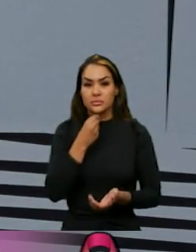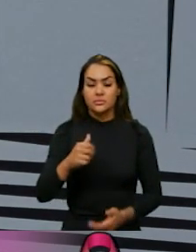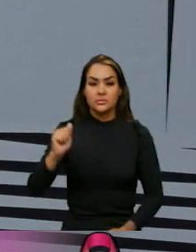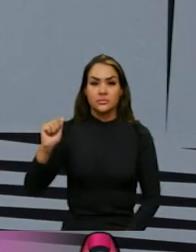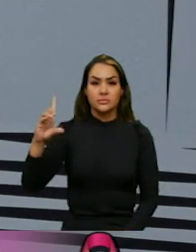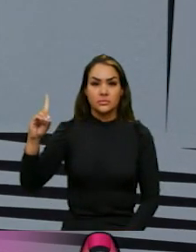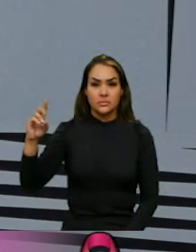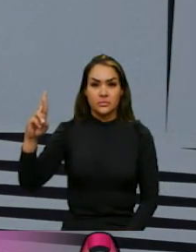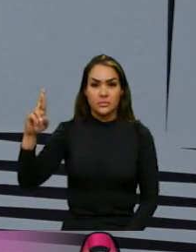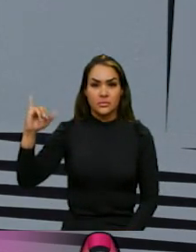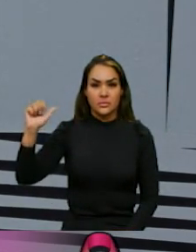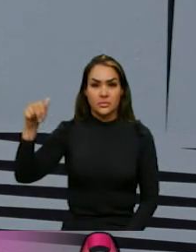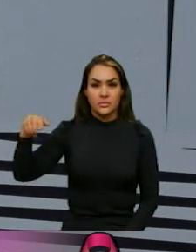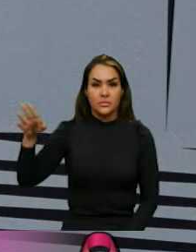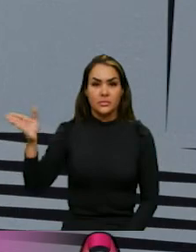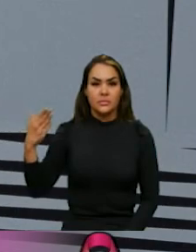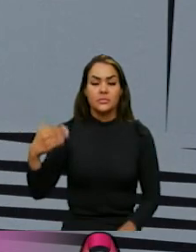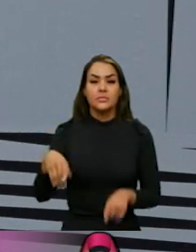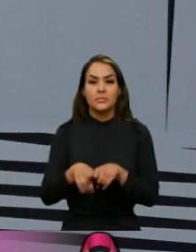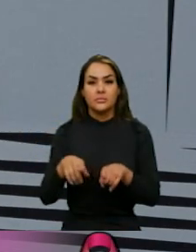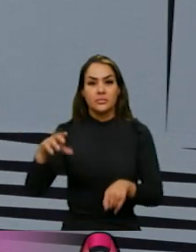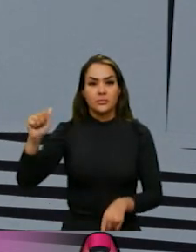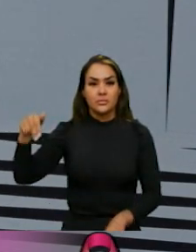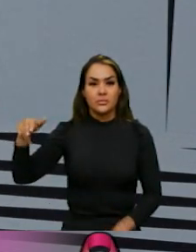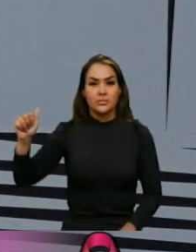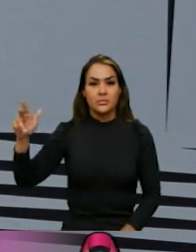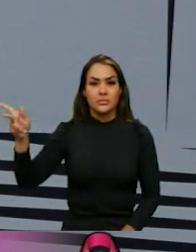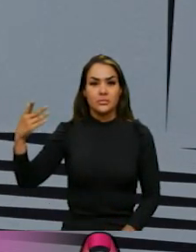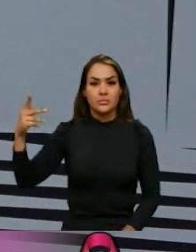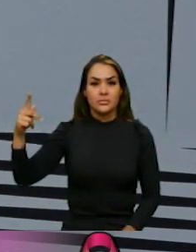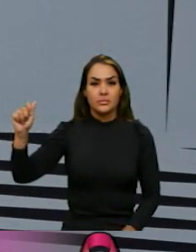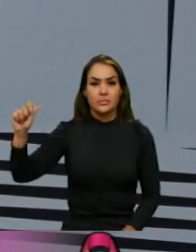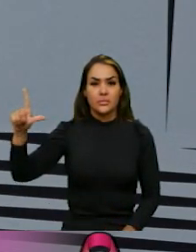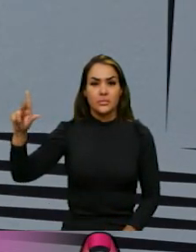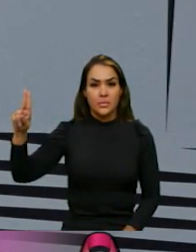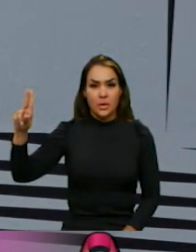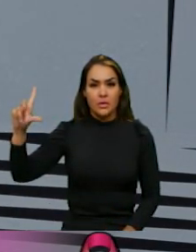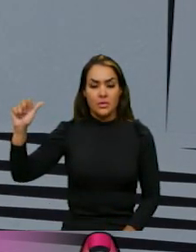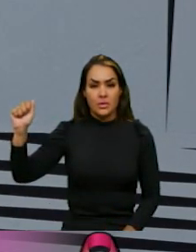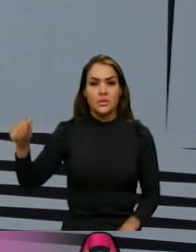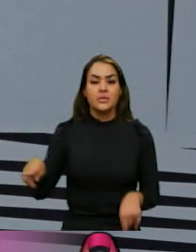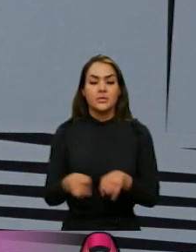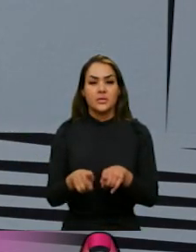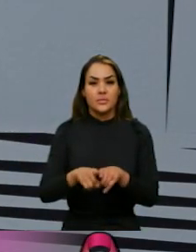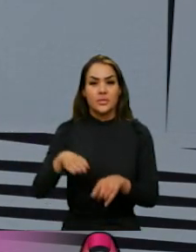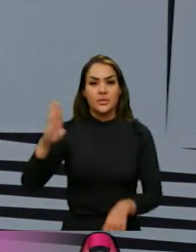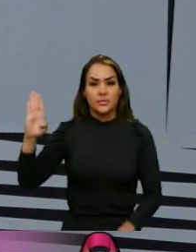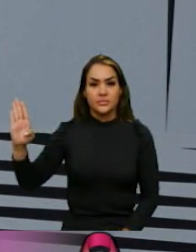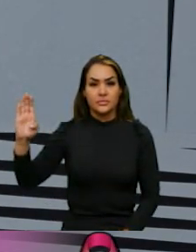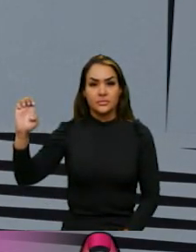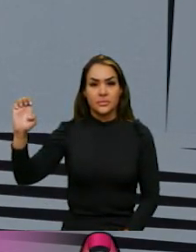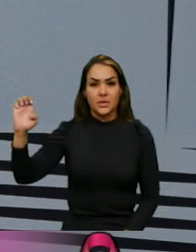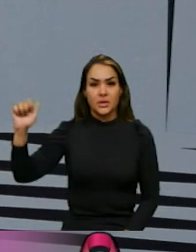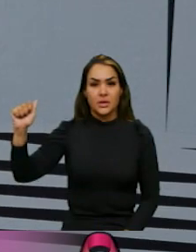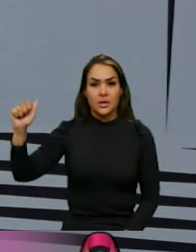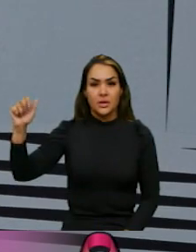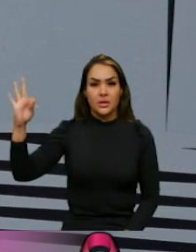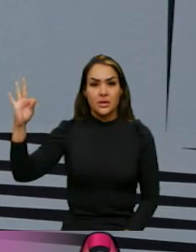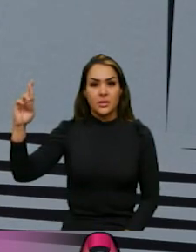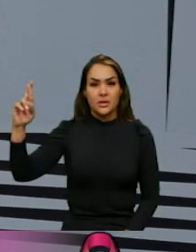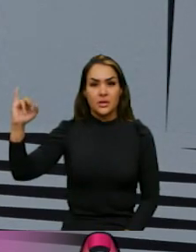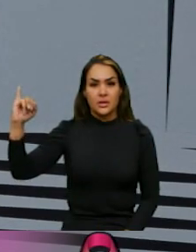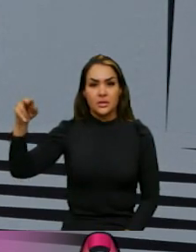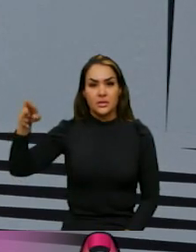Viana da Silva, Ana Paula Sartori, segundo lugar, Beatriz de Oliveira Rufino, primeiro lugar,